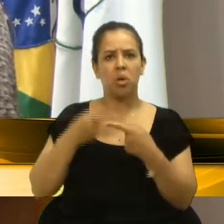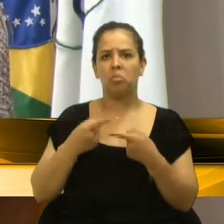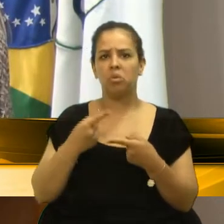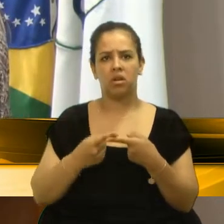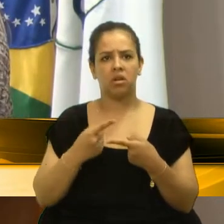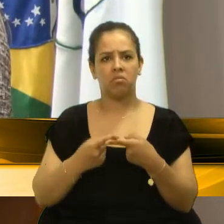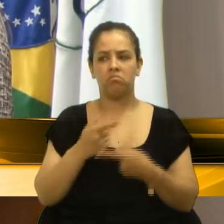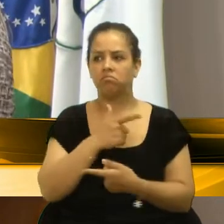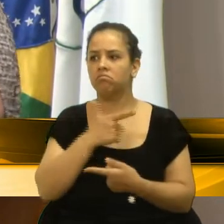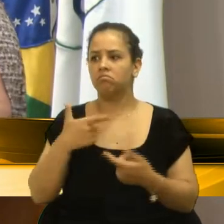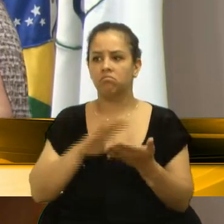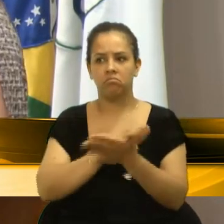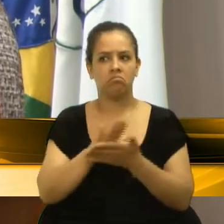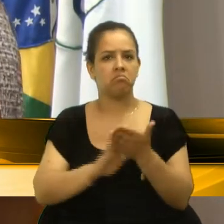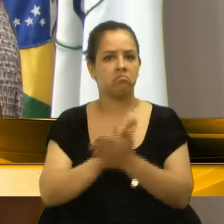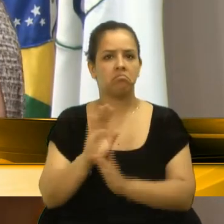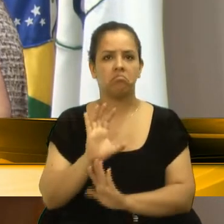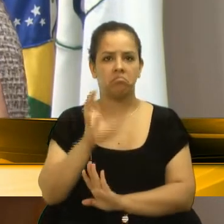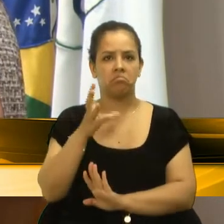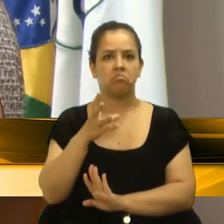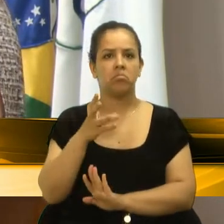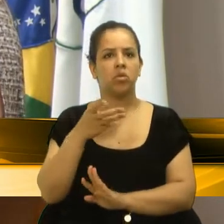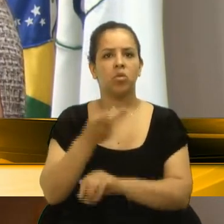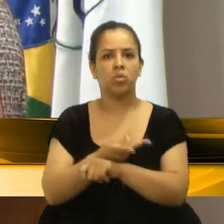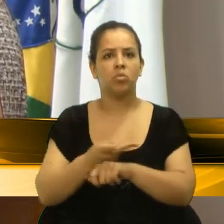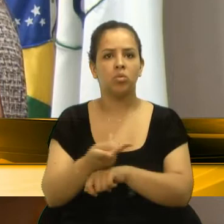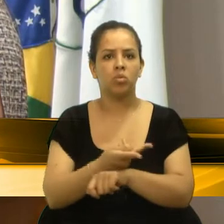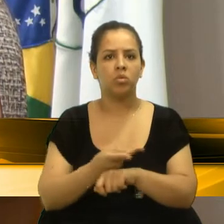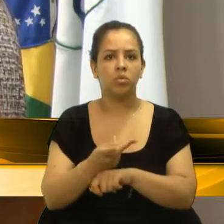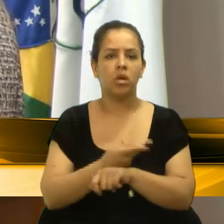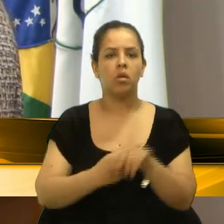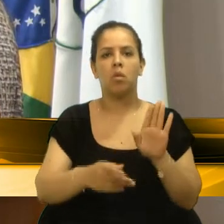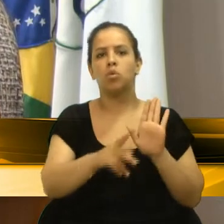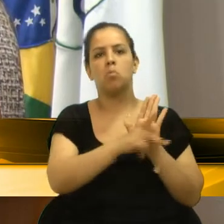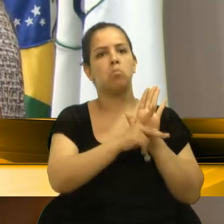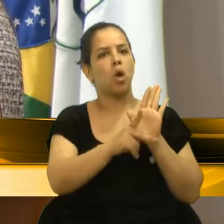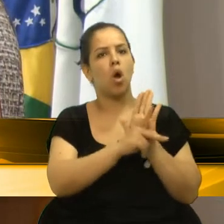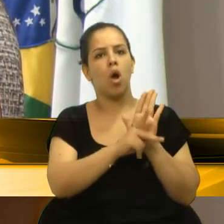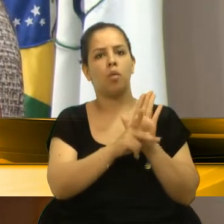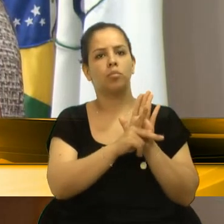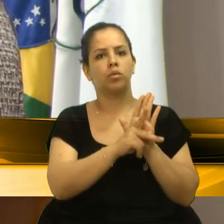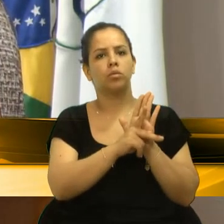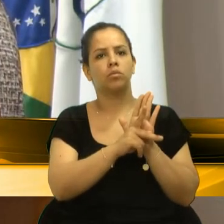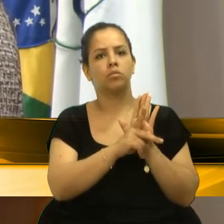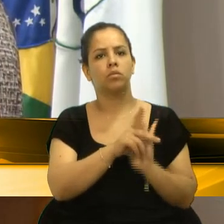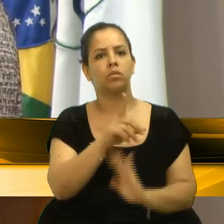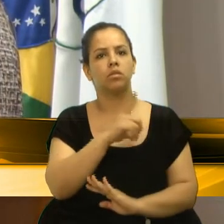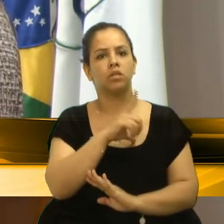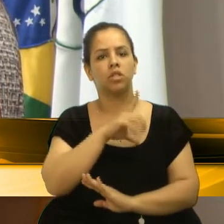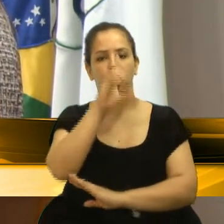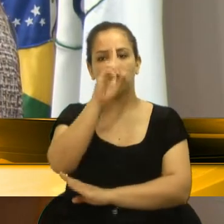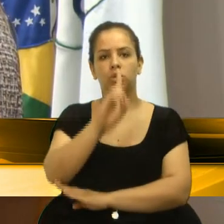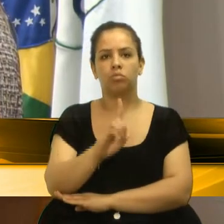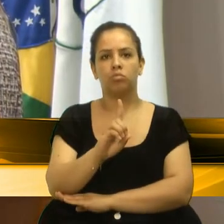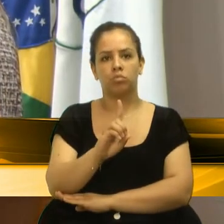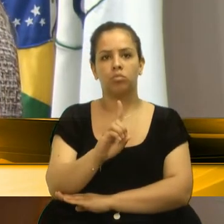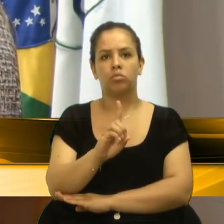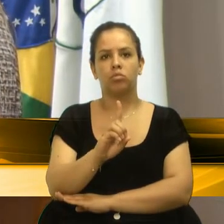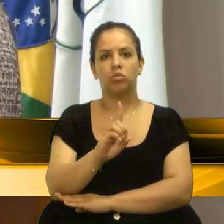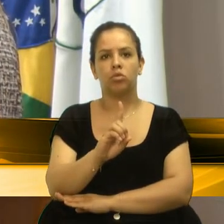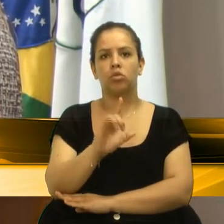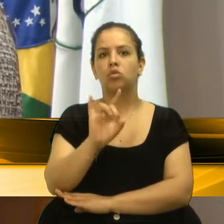nenhum momento busca por meio próprio para garantia deste direito. Somente